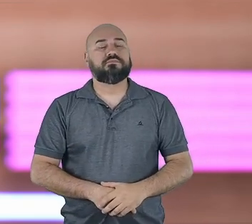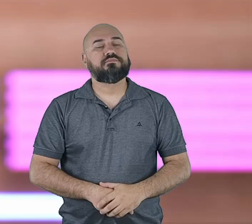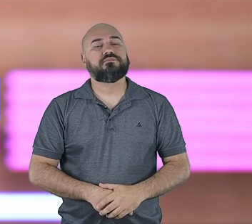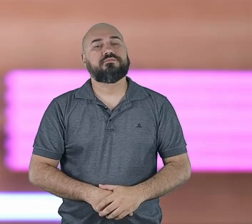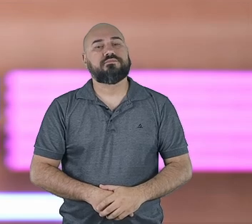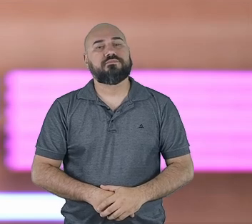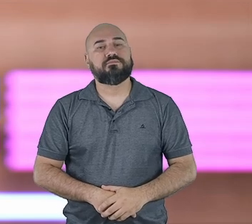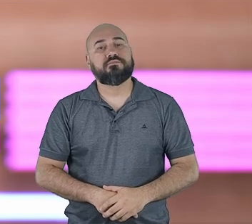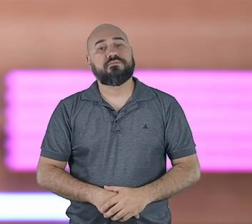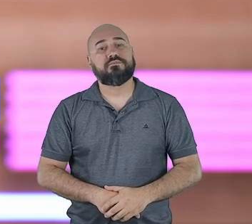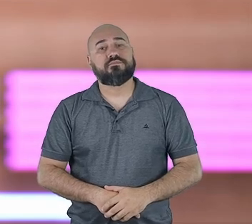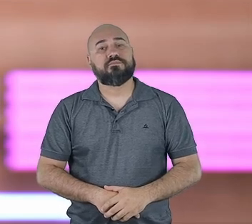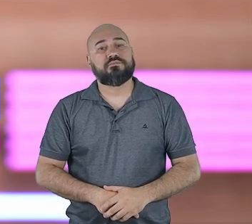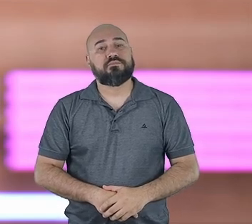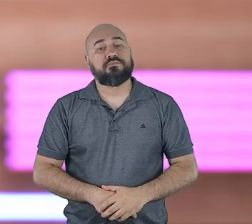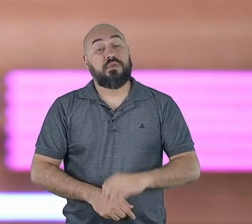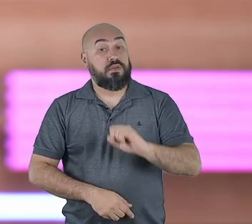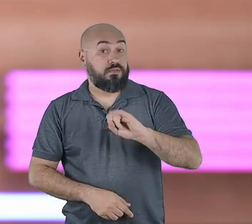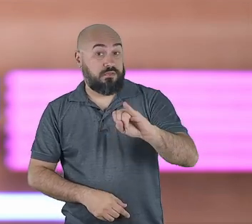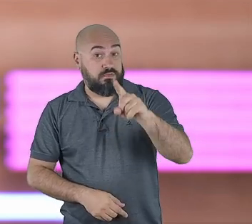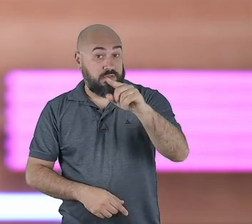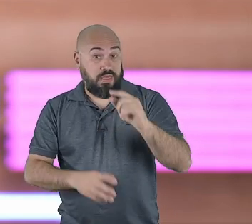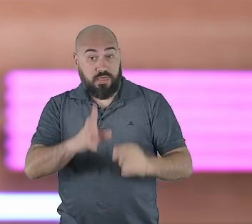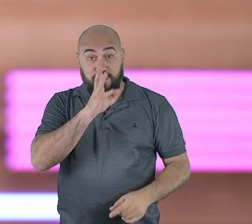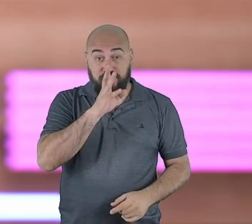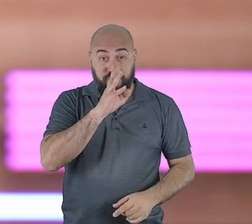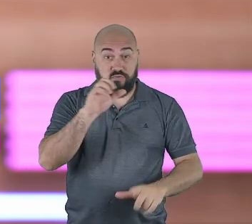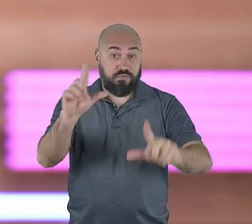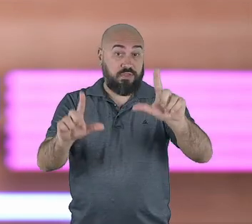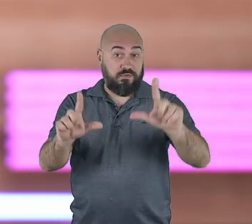novotempo.com/escola bíblica. Se você está acompanhando